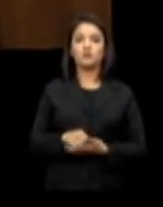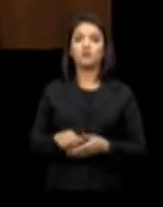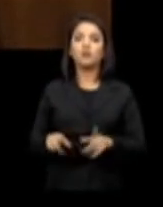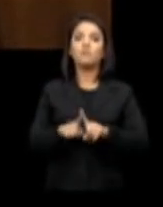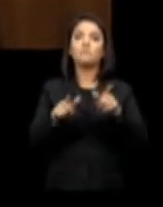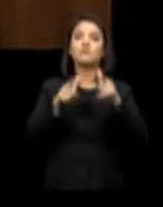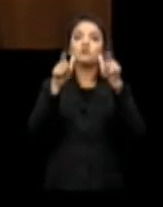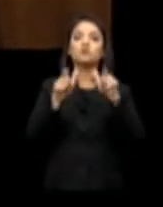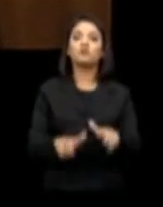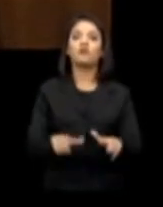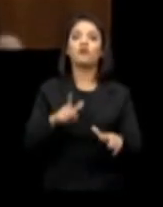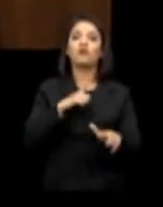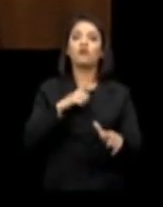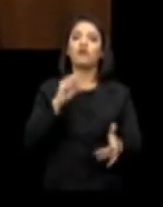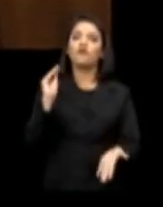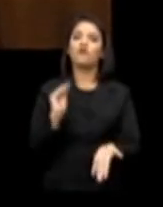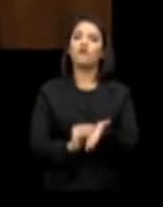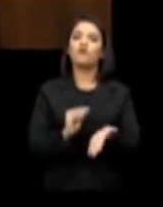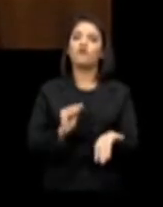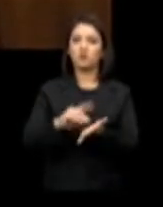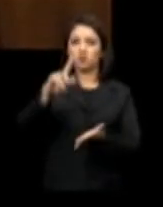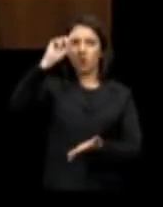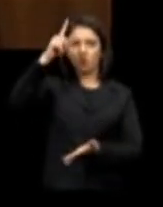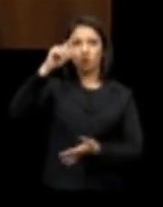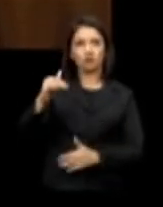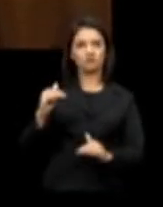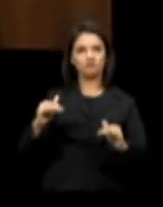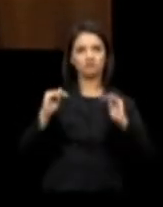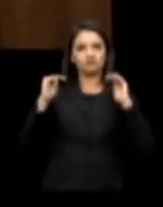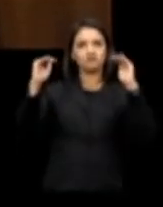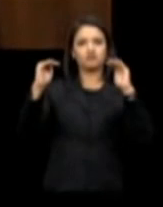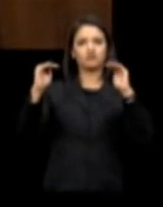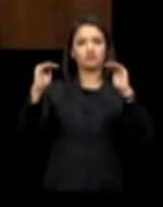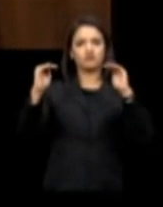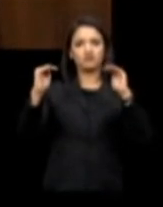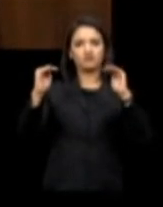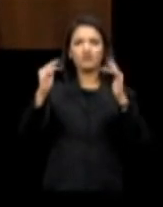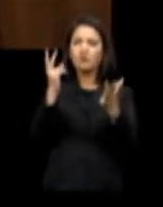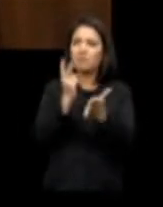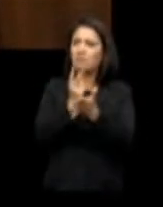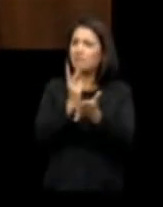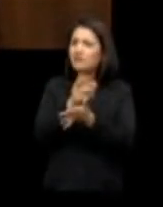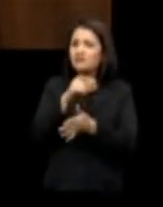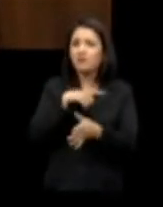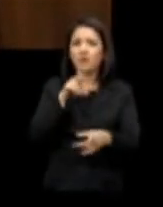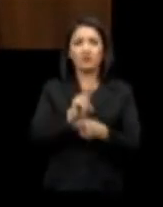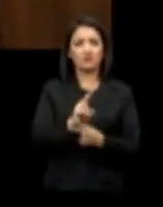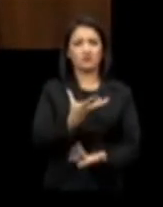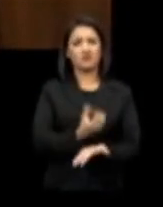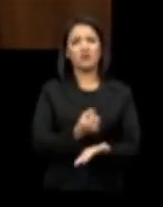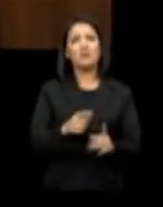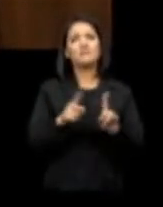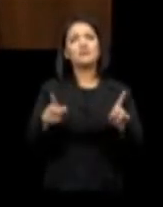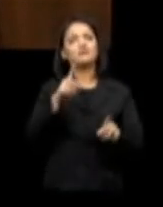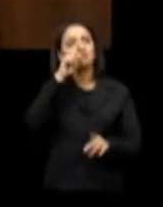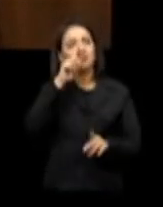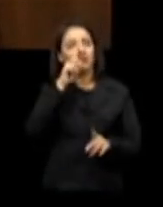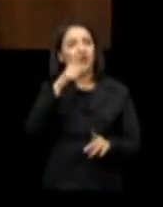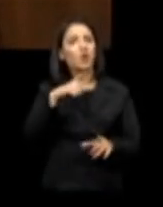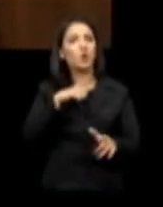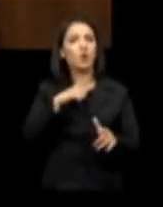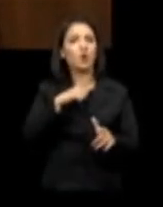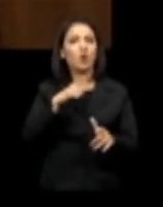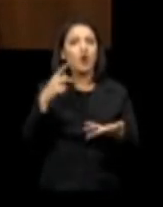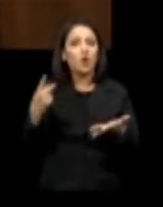institucional marcado pela ausência de uma autoridade independente de proteção de dados, os riscos de vazamento